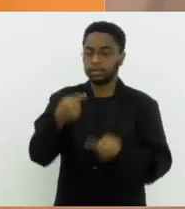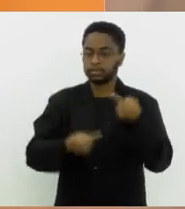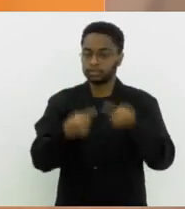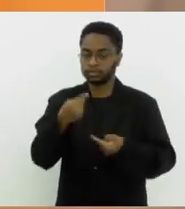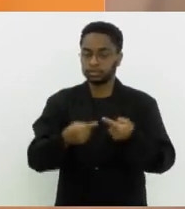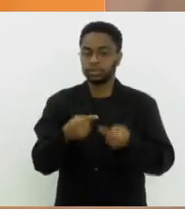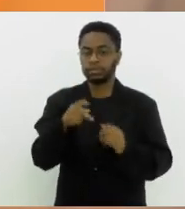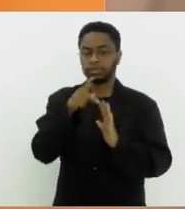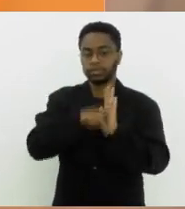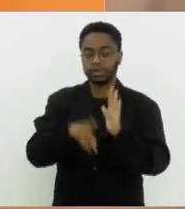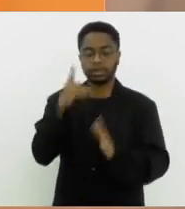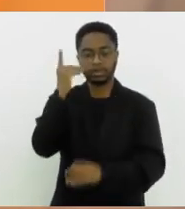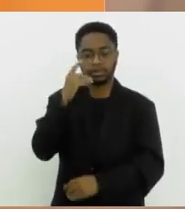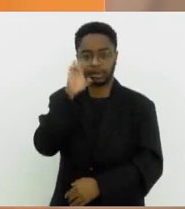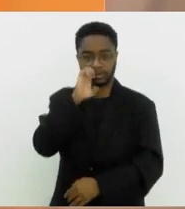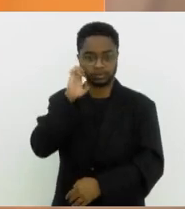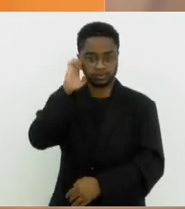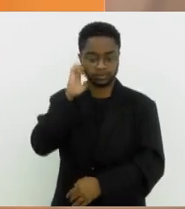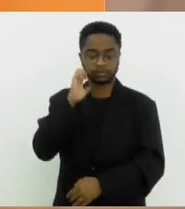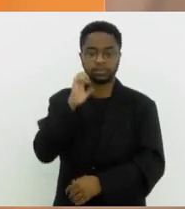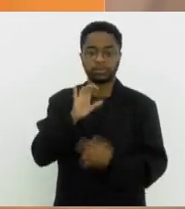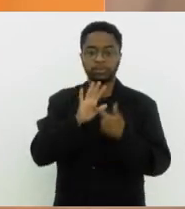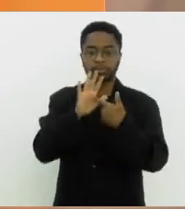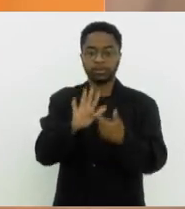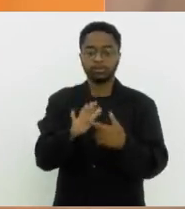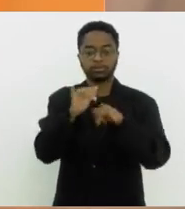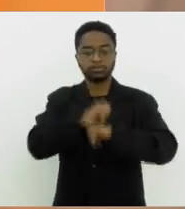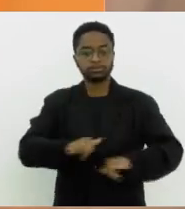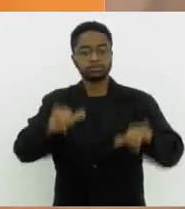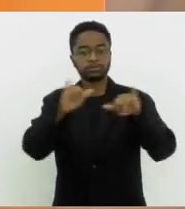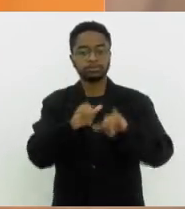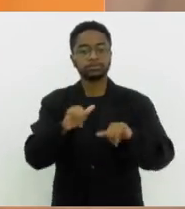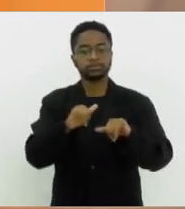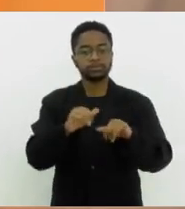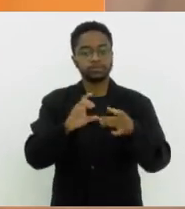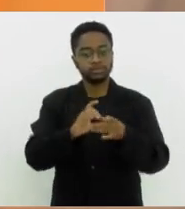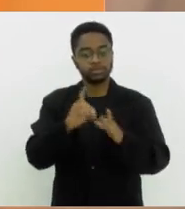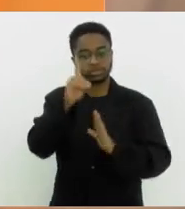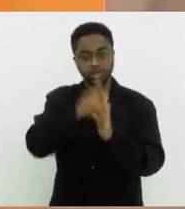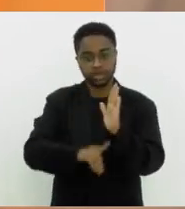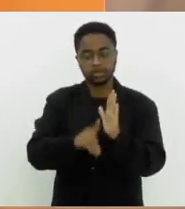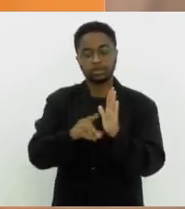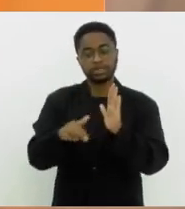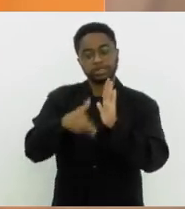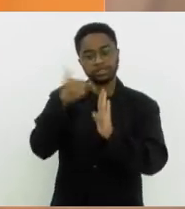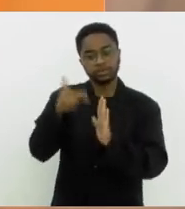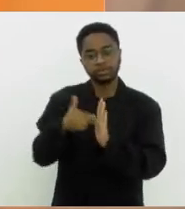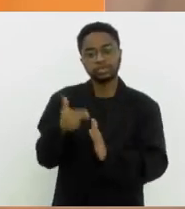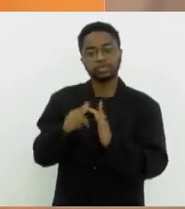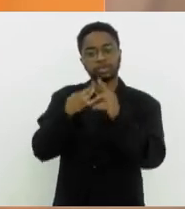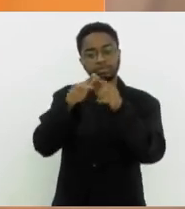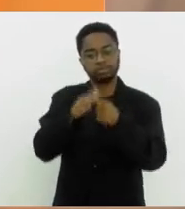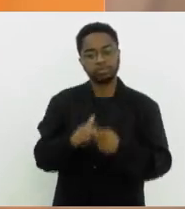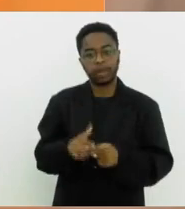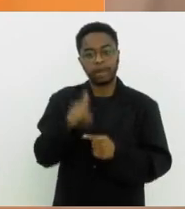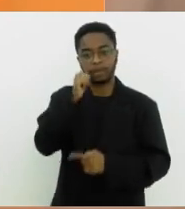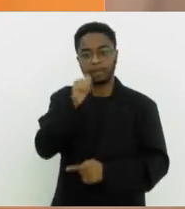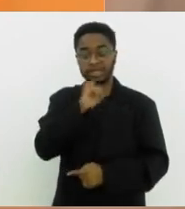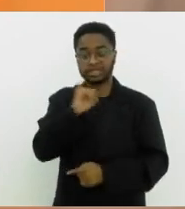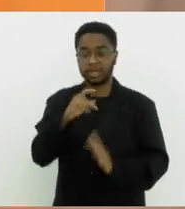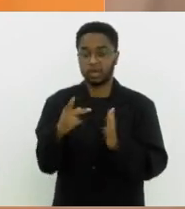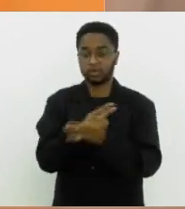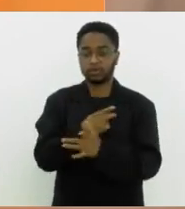da deputada Élica Takimoto, que determina a divulgação do direito à cirurgia plástica reparadora em mulheres vítimas